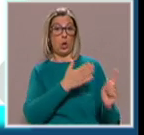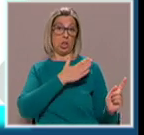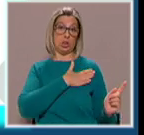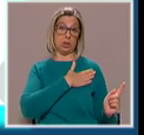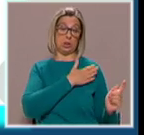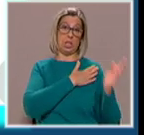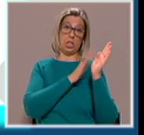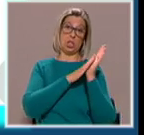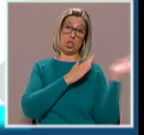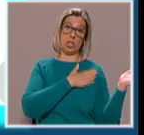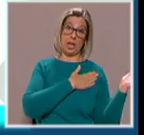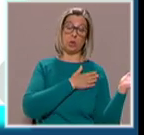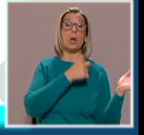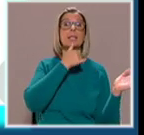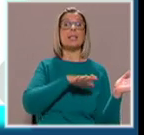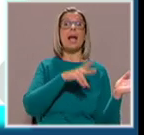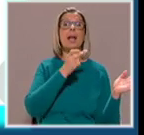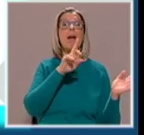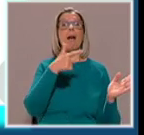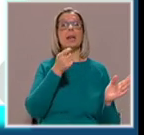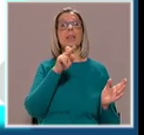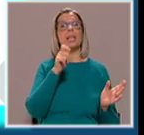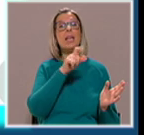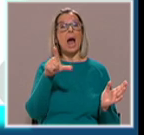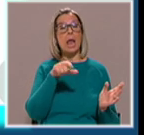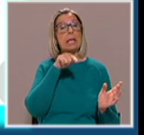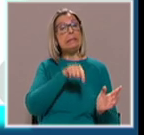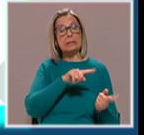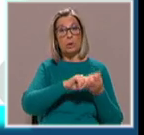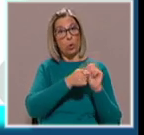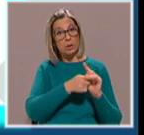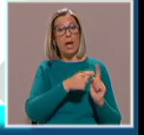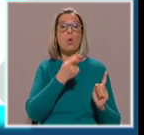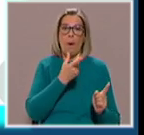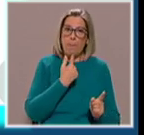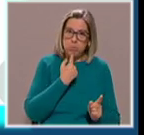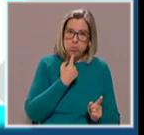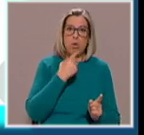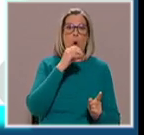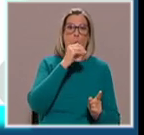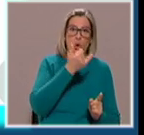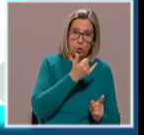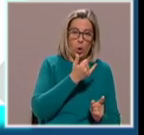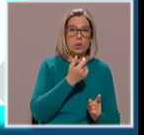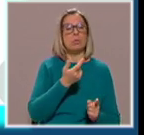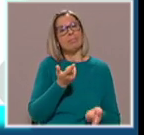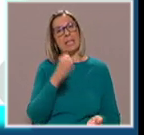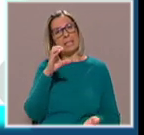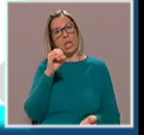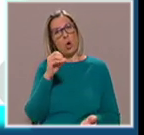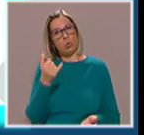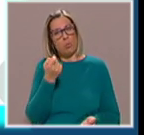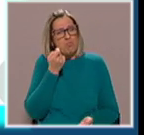Circula sangue arterial. E o que é este sangue arterial? É sangue que é rico em oxigênio e que é pobre em dióxido de